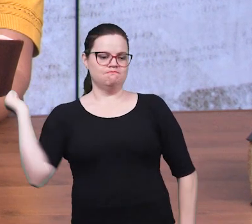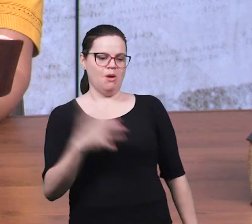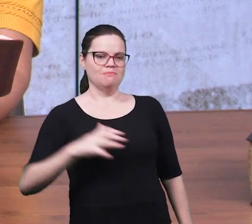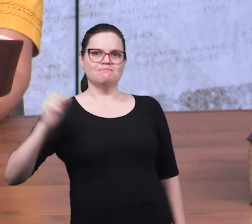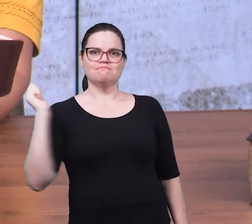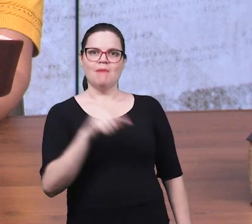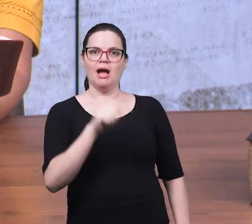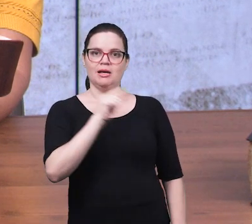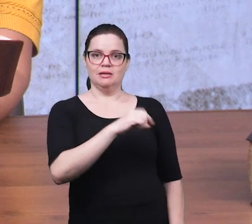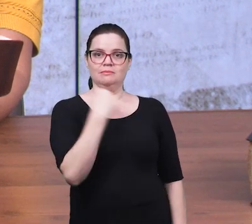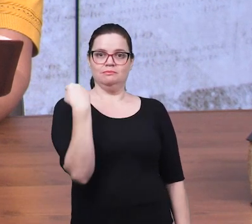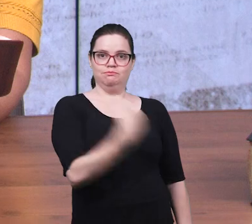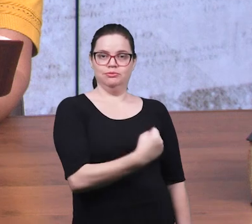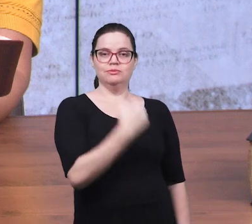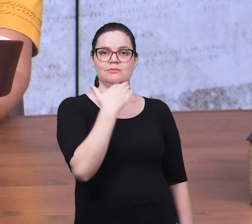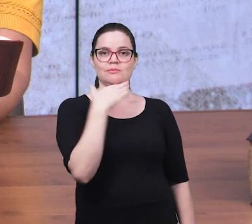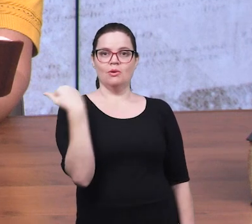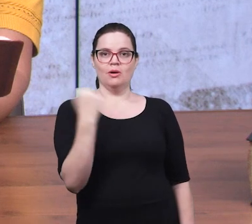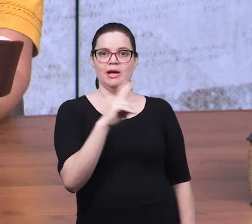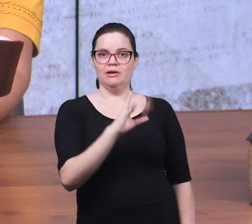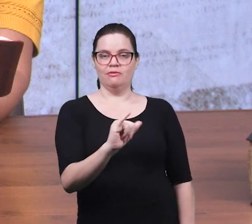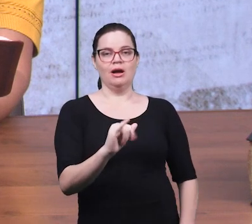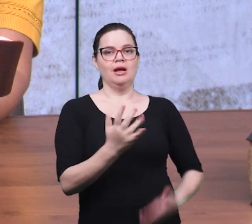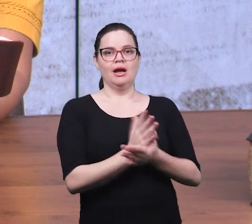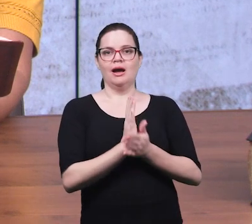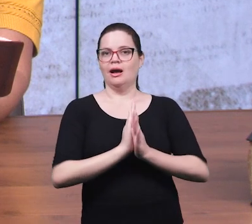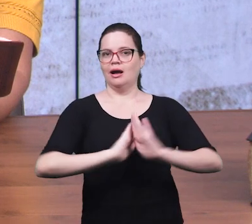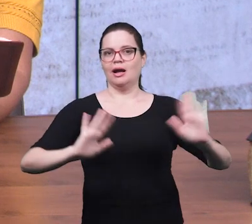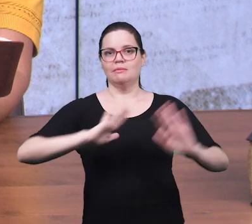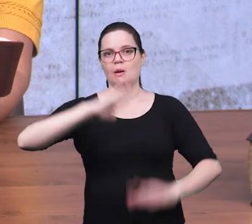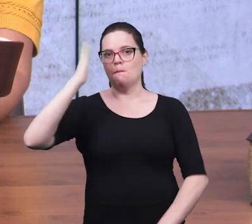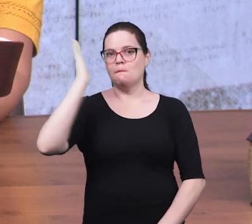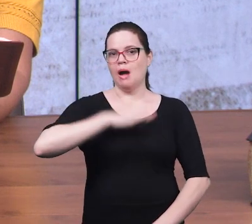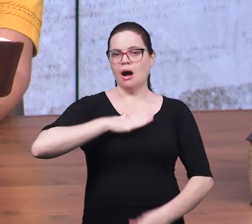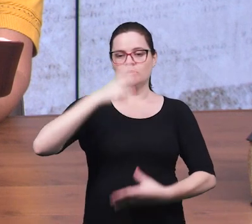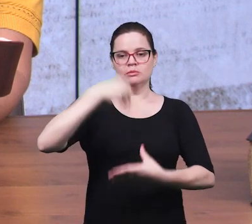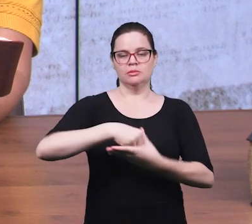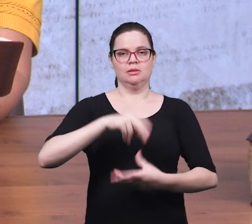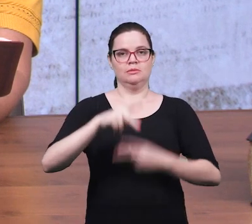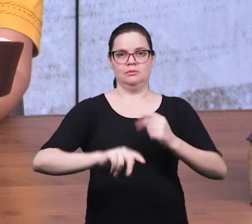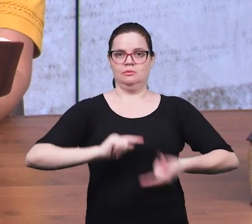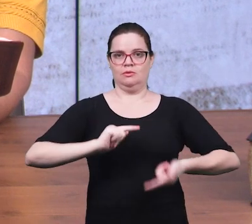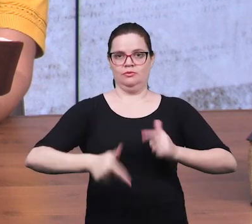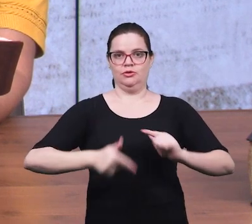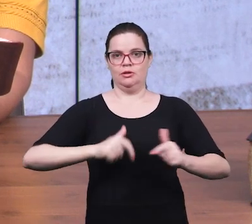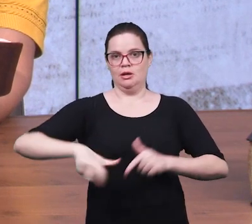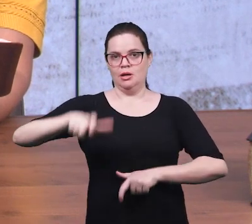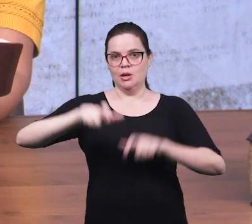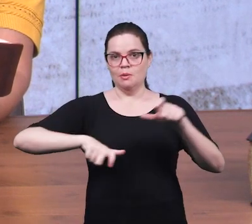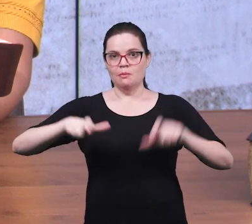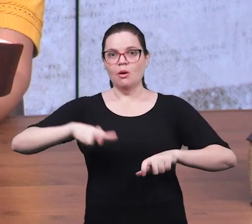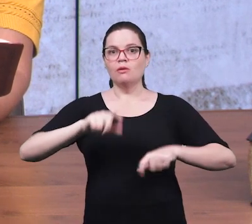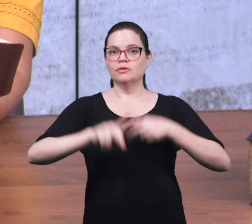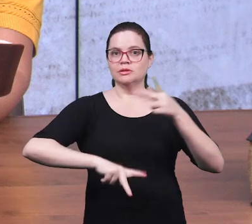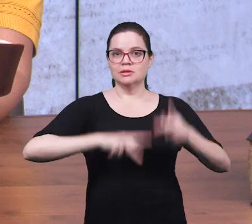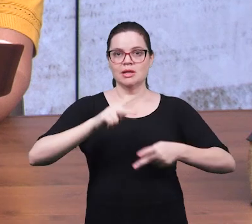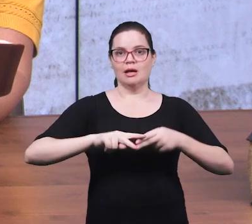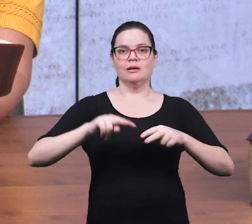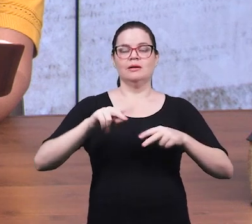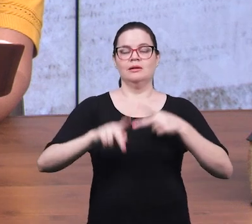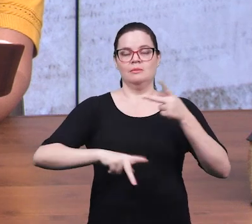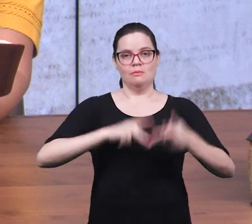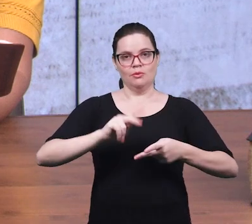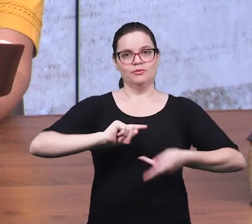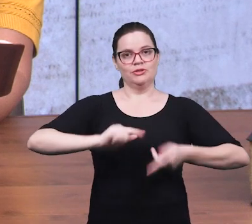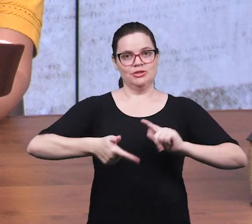morra, e tirarás o mal do meio de ti, para que todo Israel o ouça e tema.